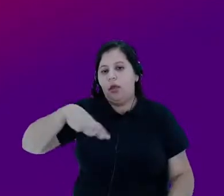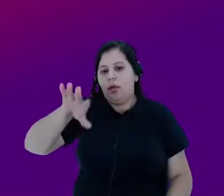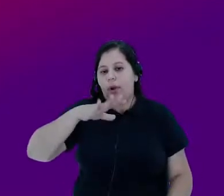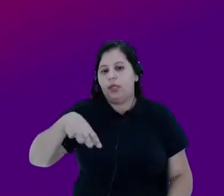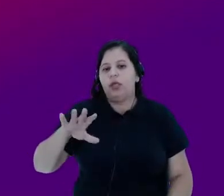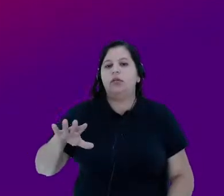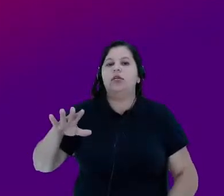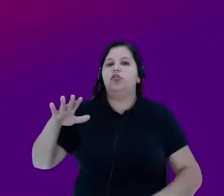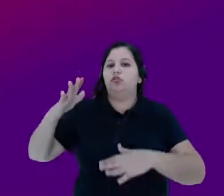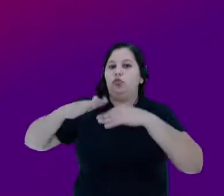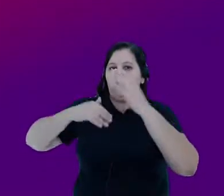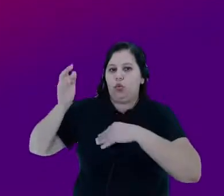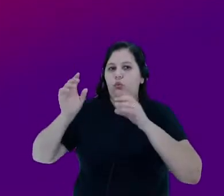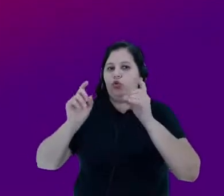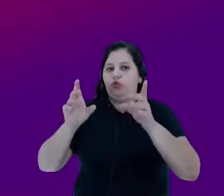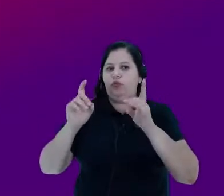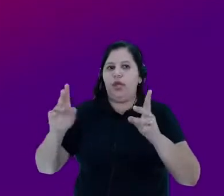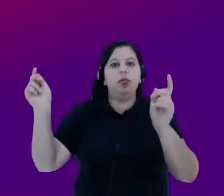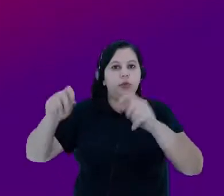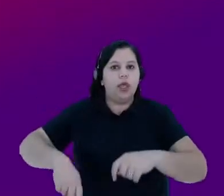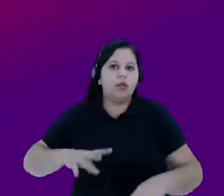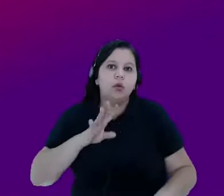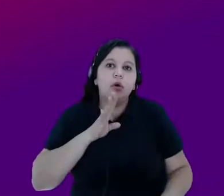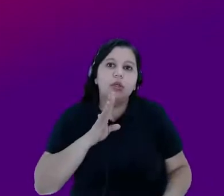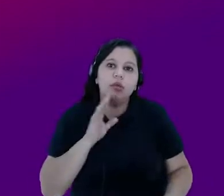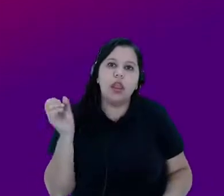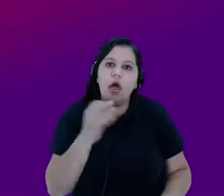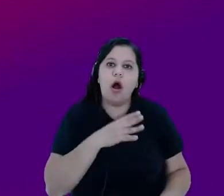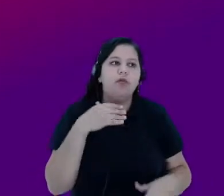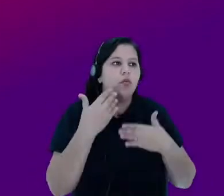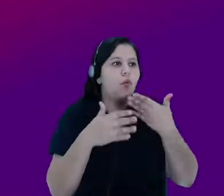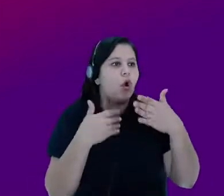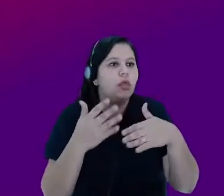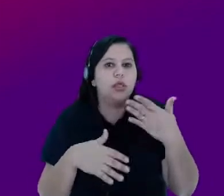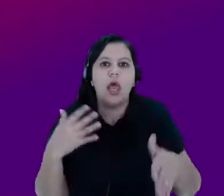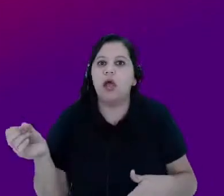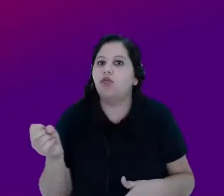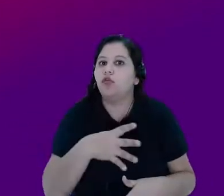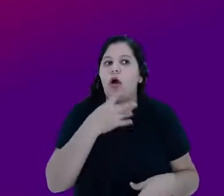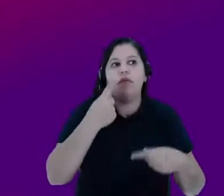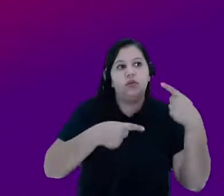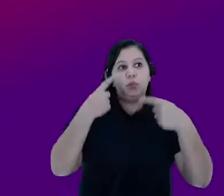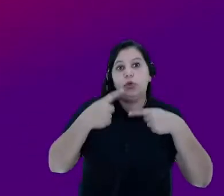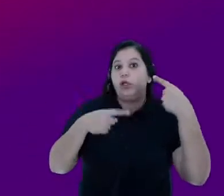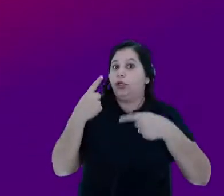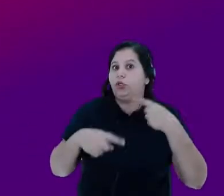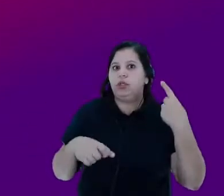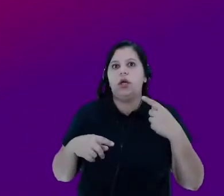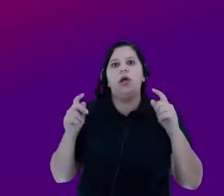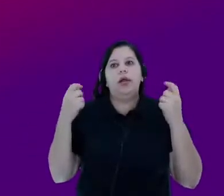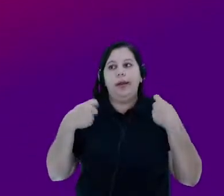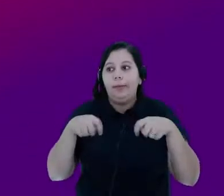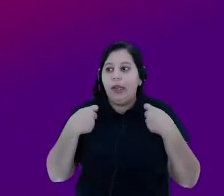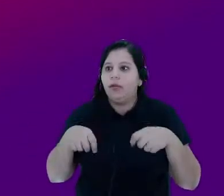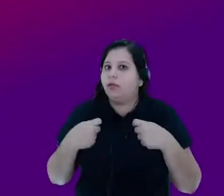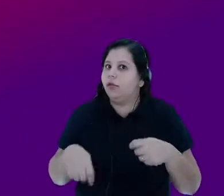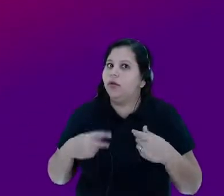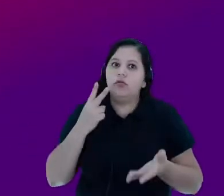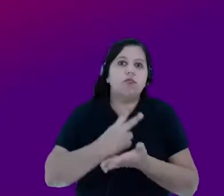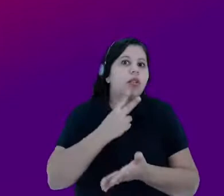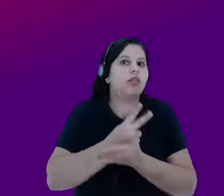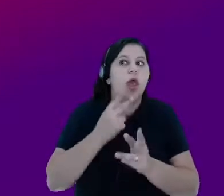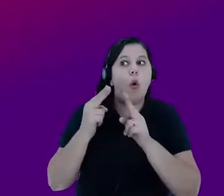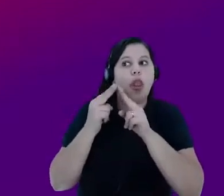conhecer todos os novos processos e todas as novas políticas, né? Era preciso se manter online para atualizar essas